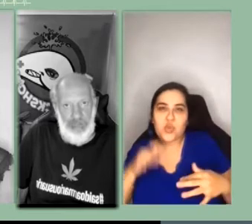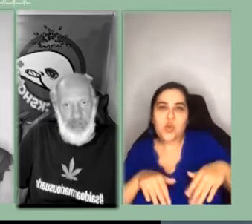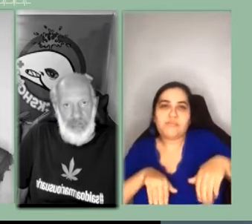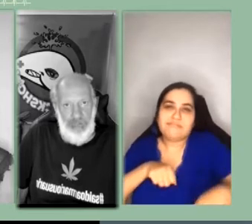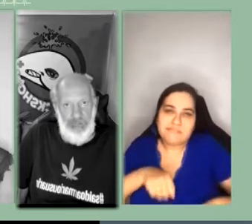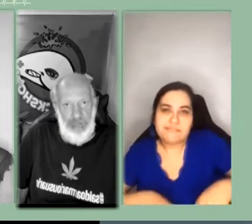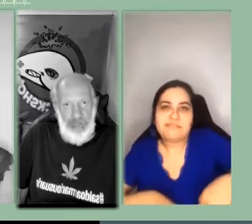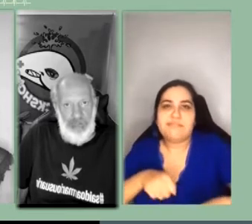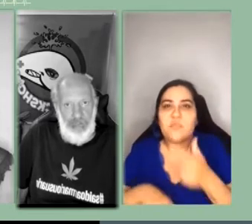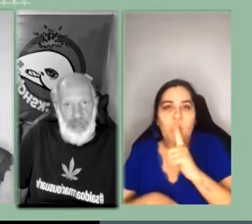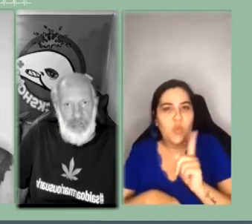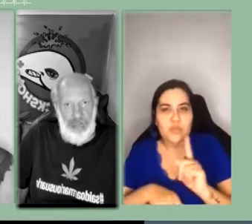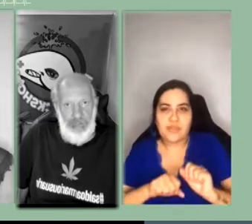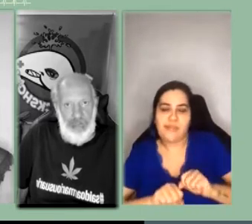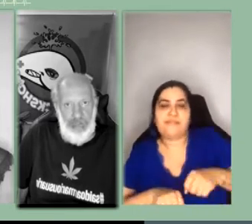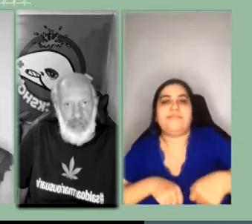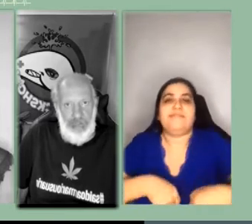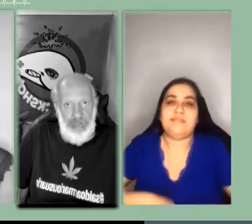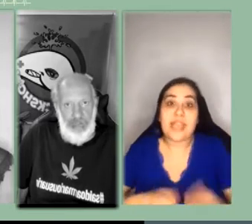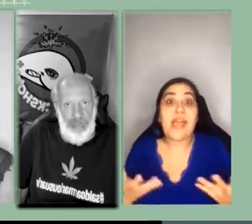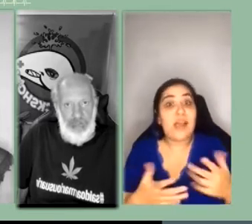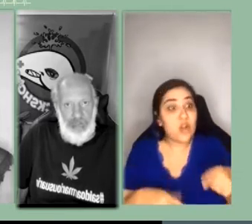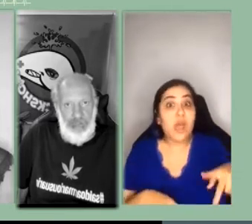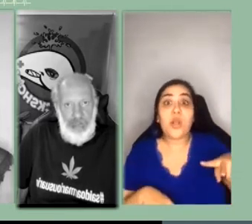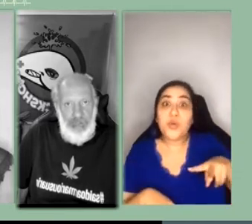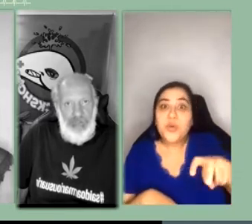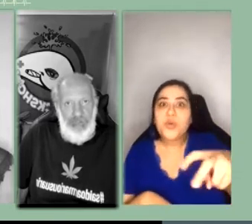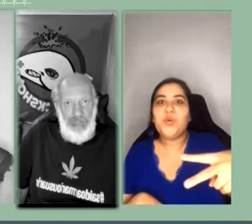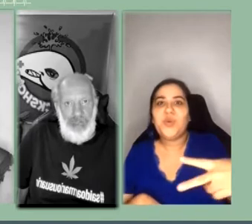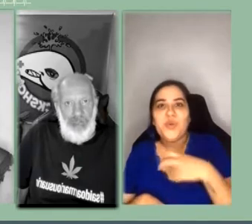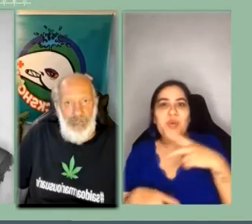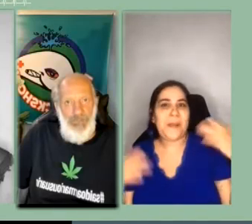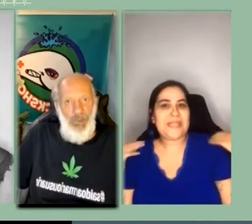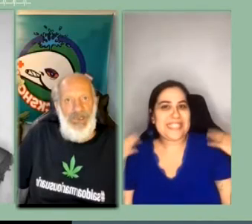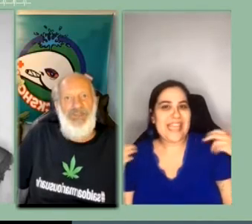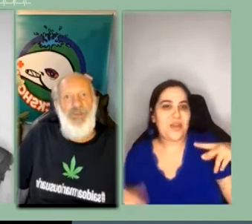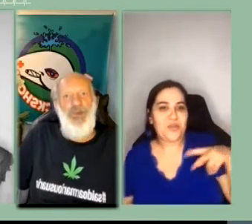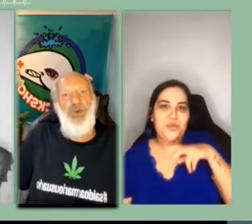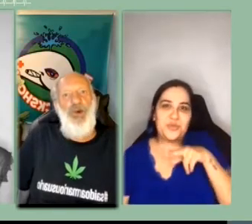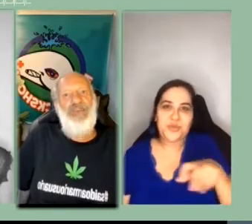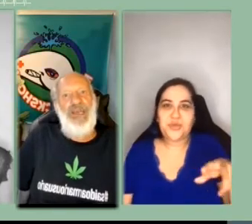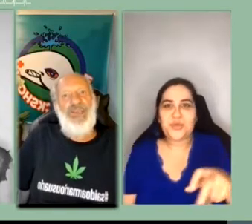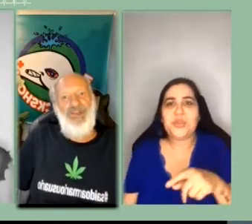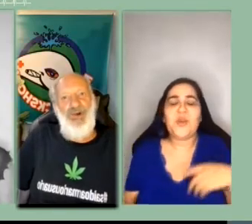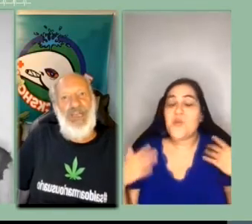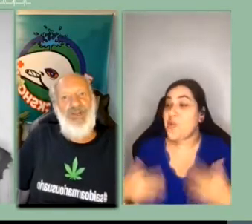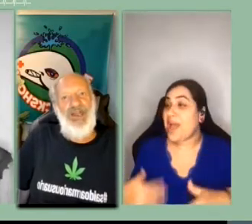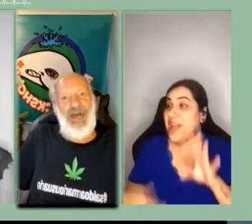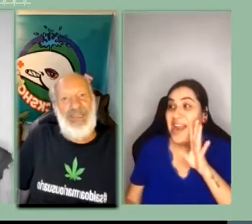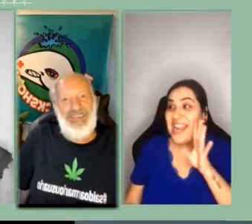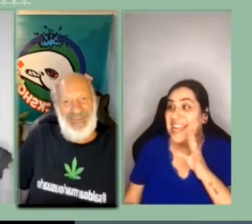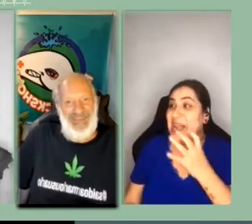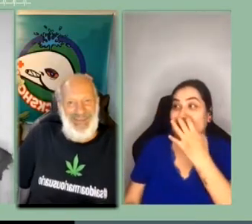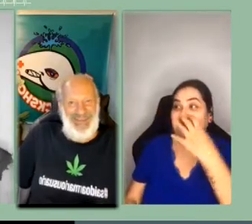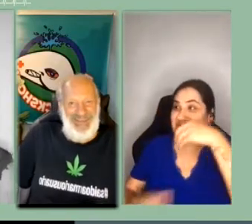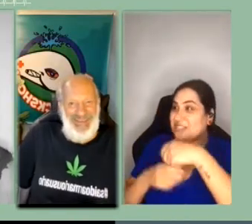conseguia levantar. E agora que ela está dando até umas corridinhas quando a gente sai para passear. Então, deve ser muito bom ser cachorro na sua